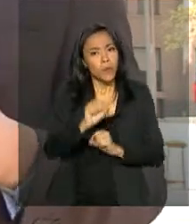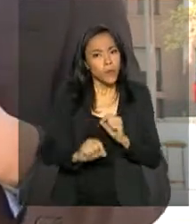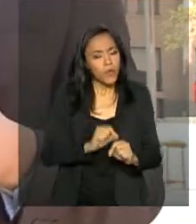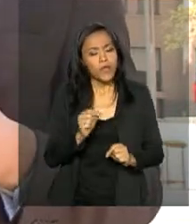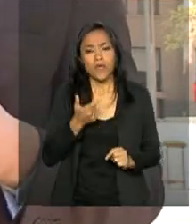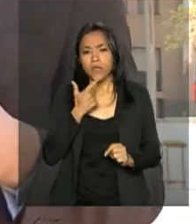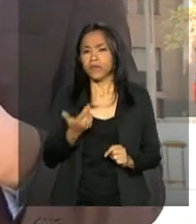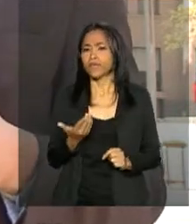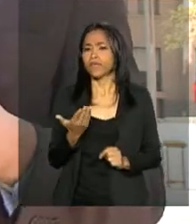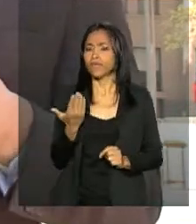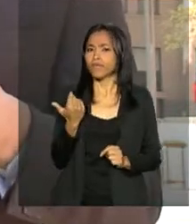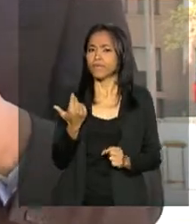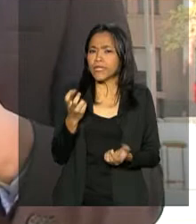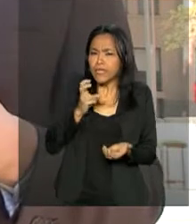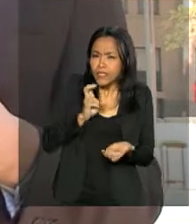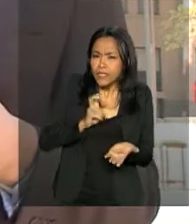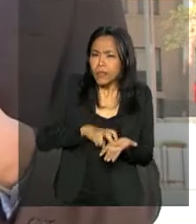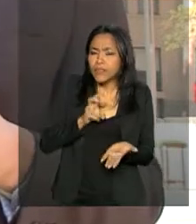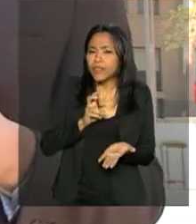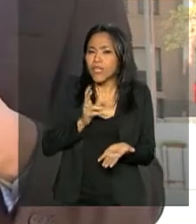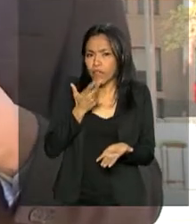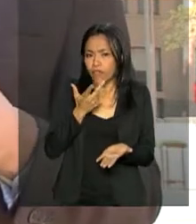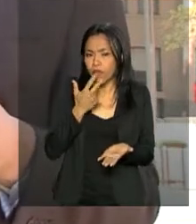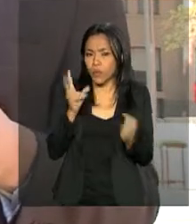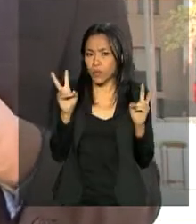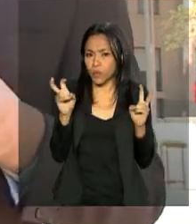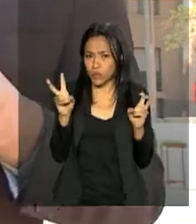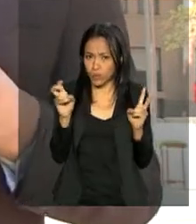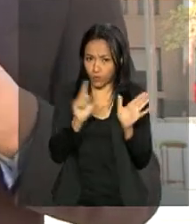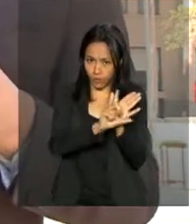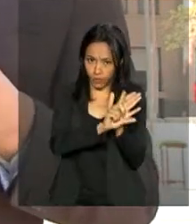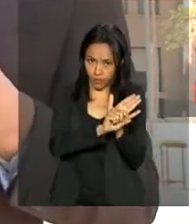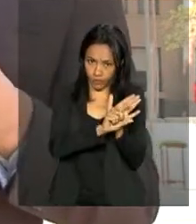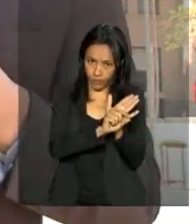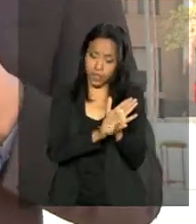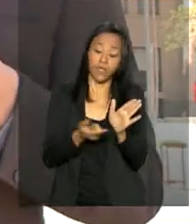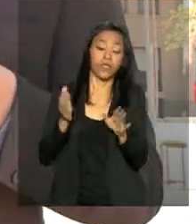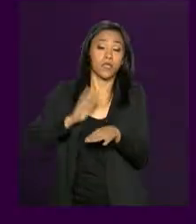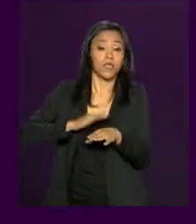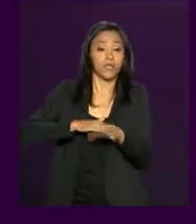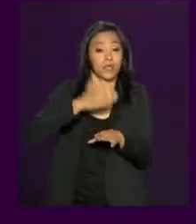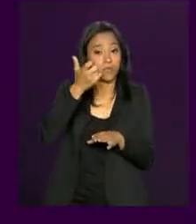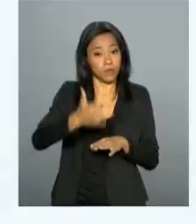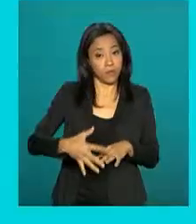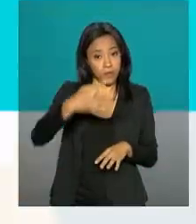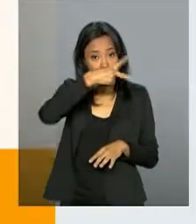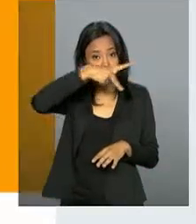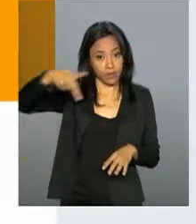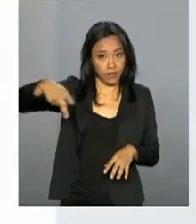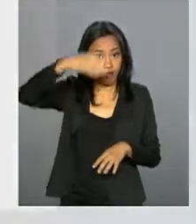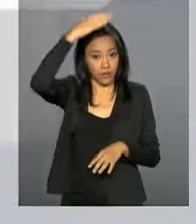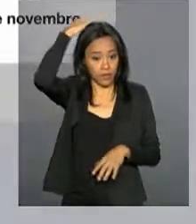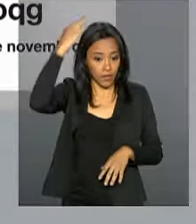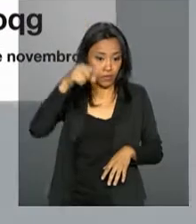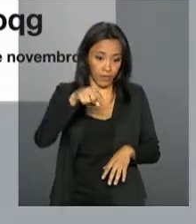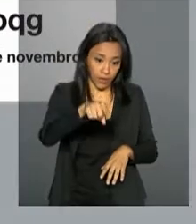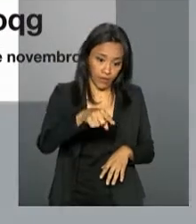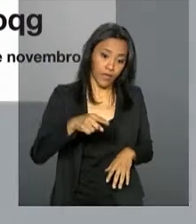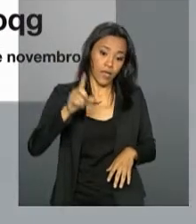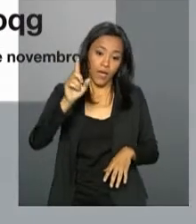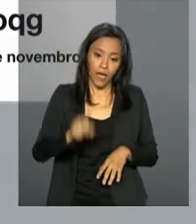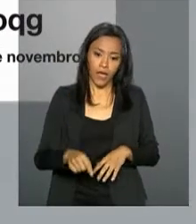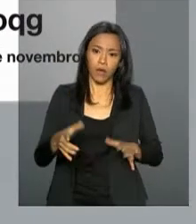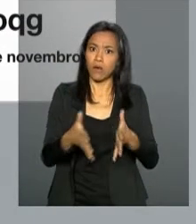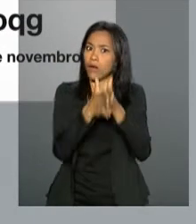cedo o presidente comentou sobre o assunto no twitter segundo o presidente michel temer trata se do mais amplo